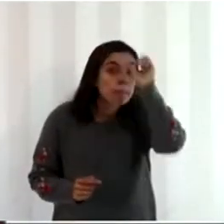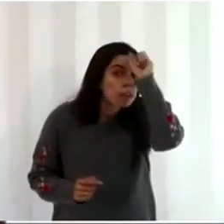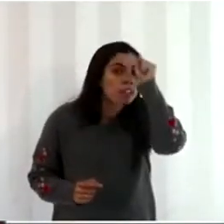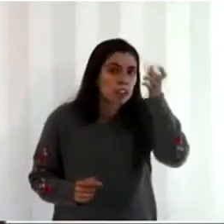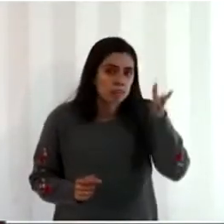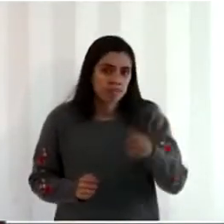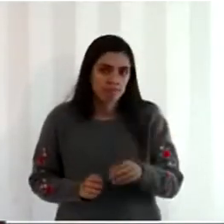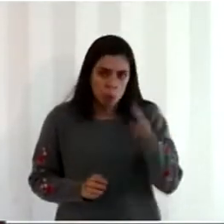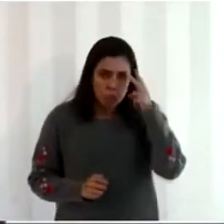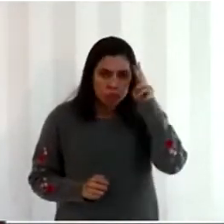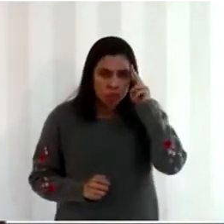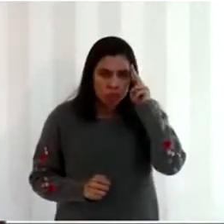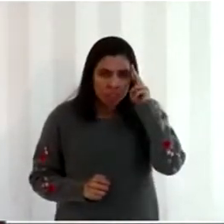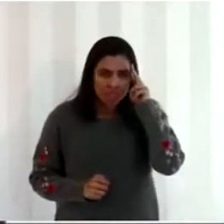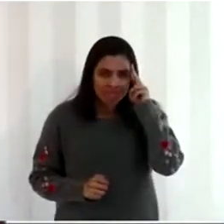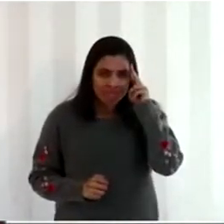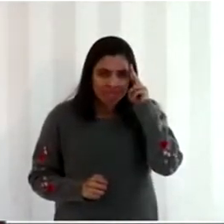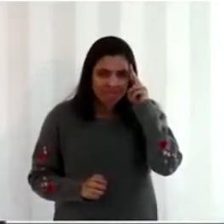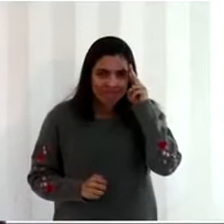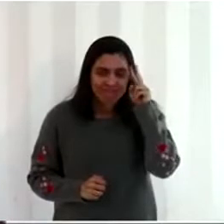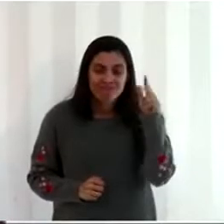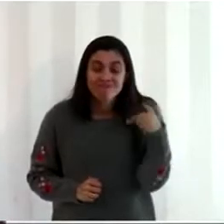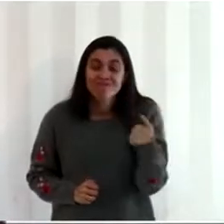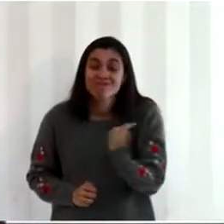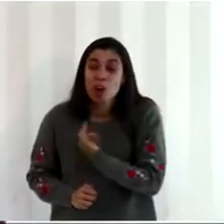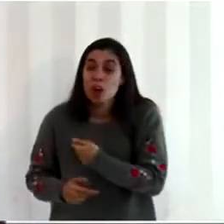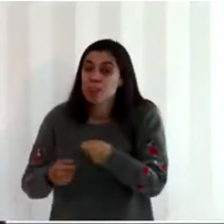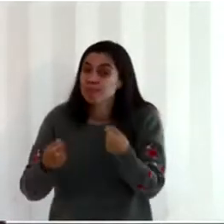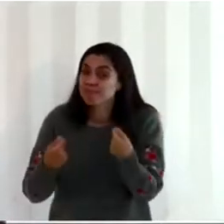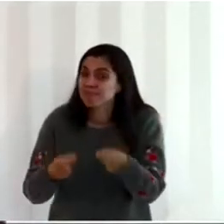nós precisamos pedir ao Senhor santidade.